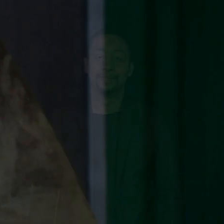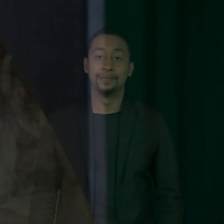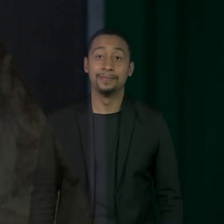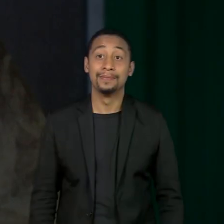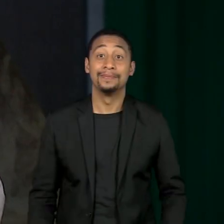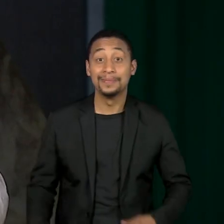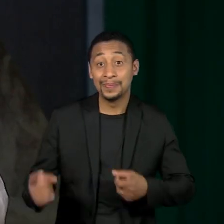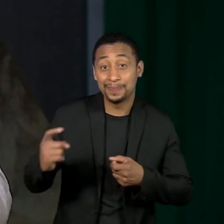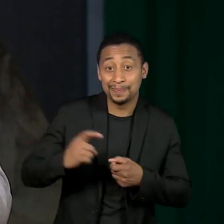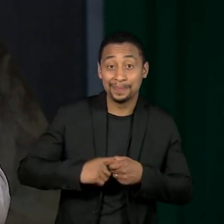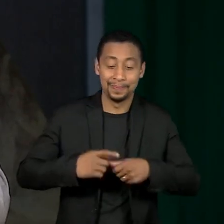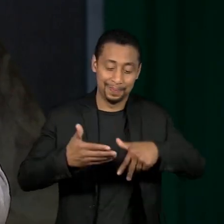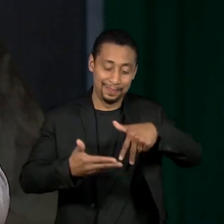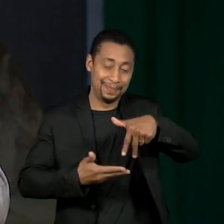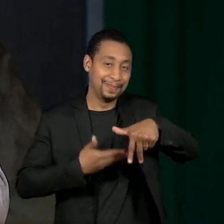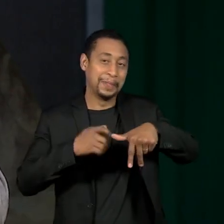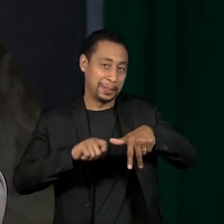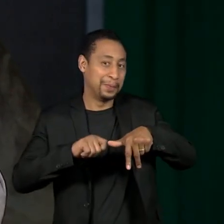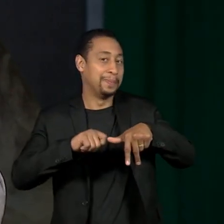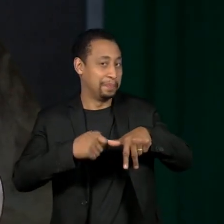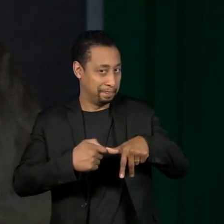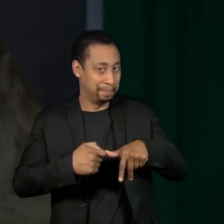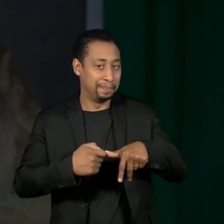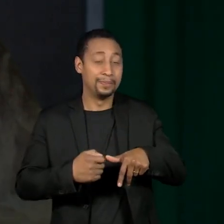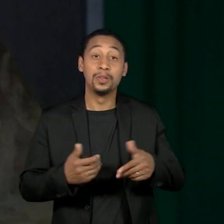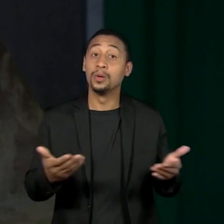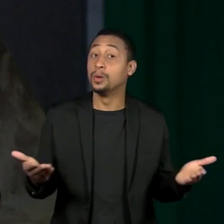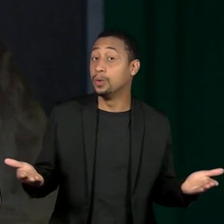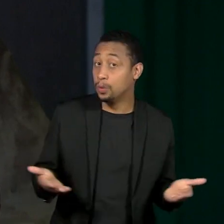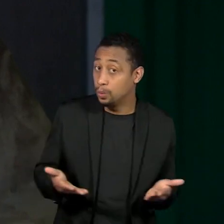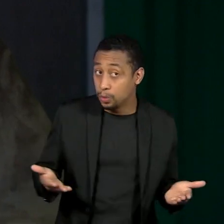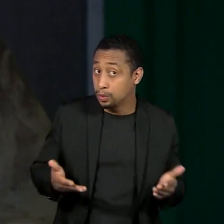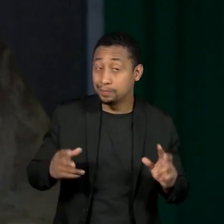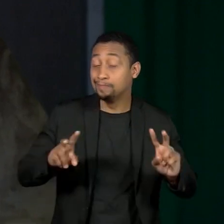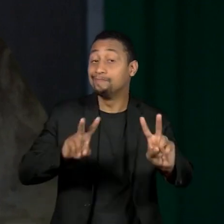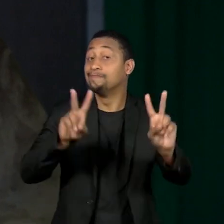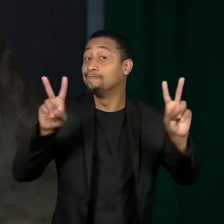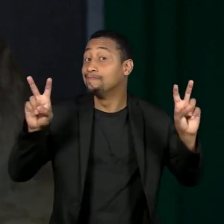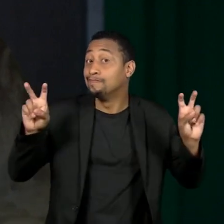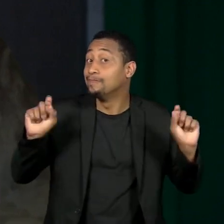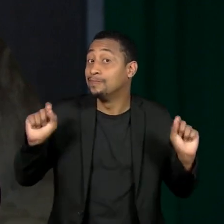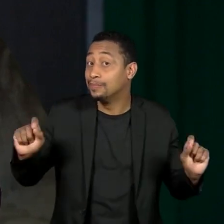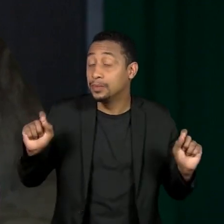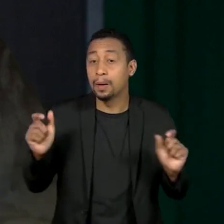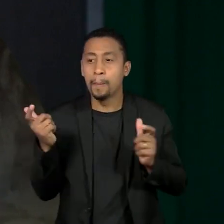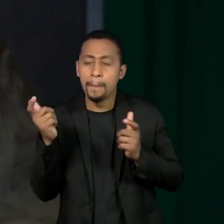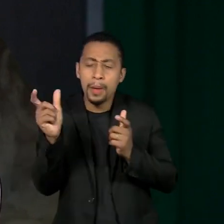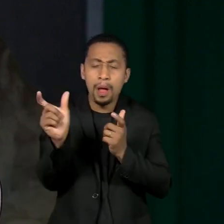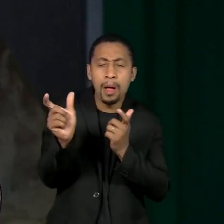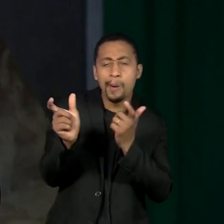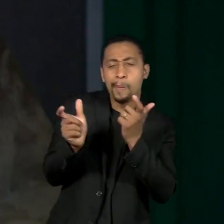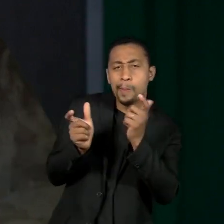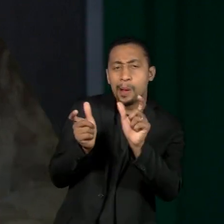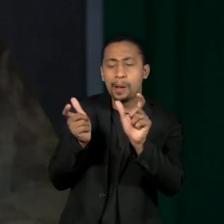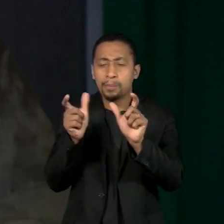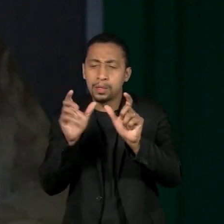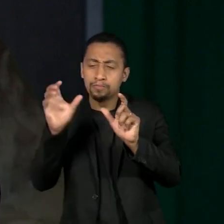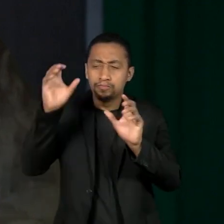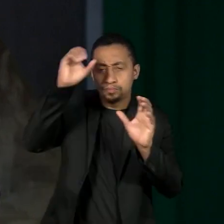Já estamos de volta com o nosso programa Negros em Foco. Hoje o nosso tema é Palavras e Saberes através da literatura